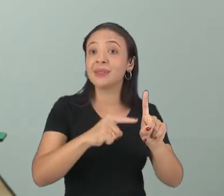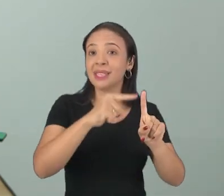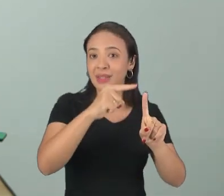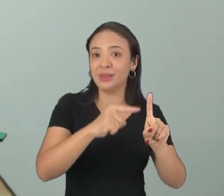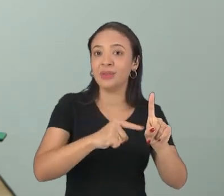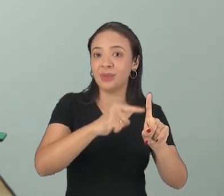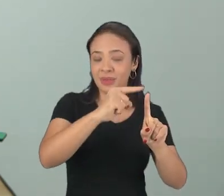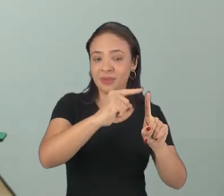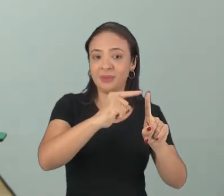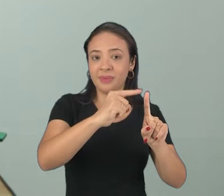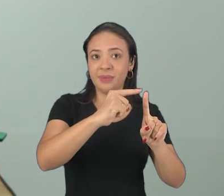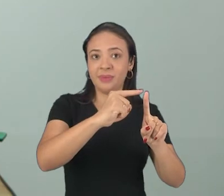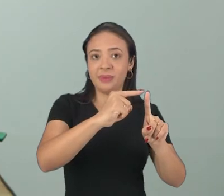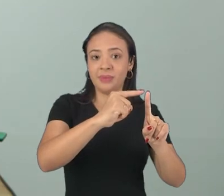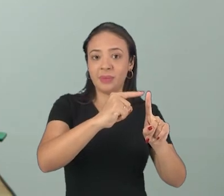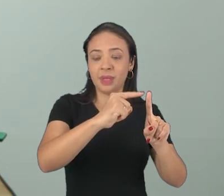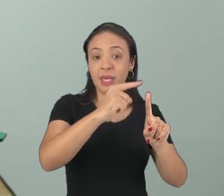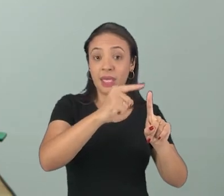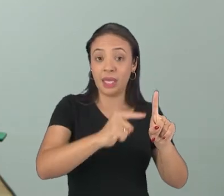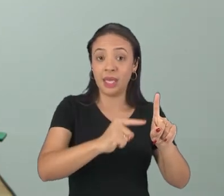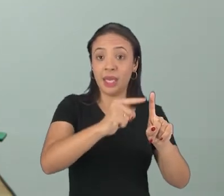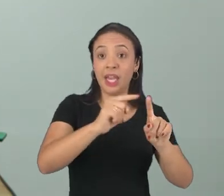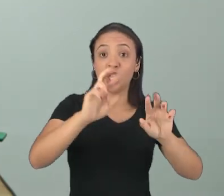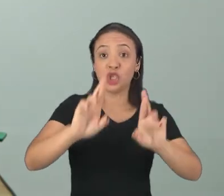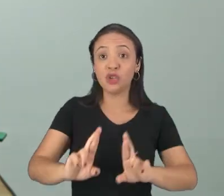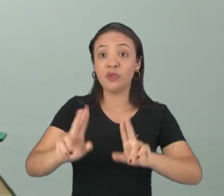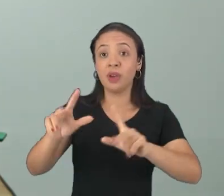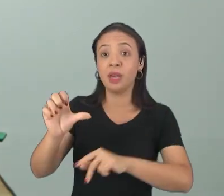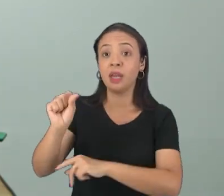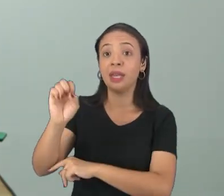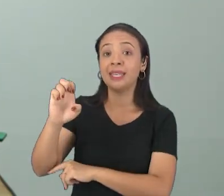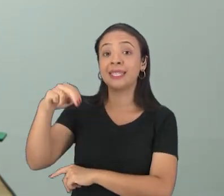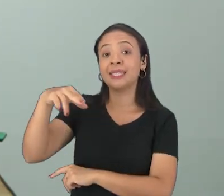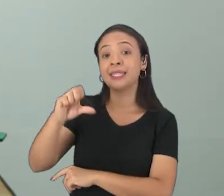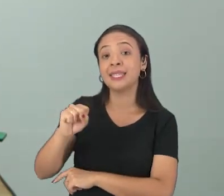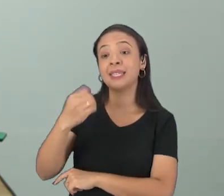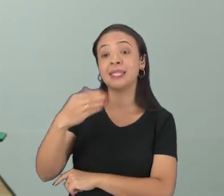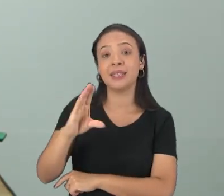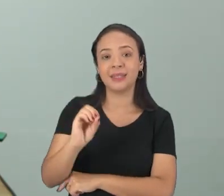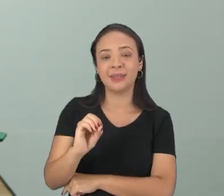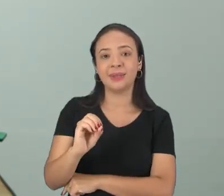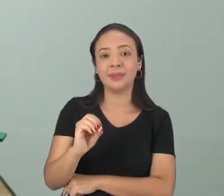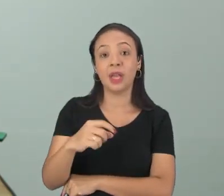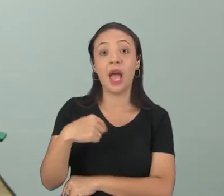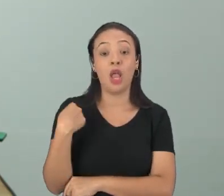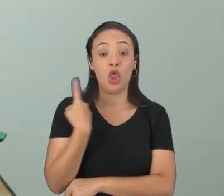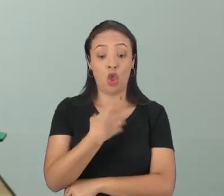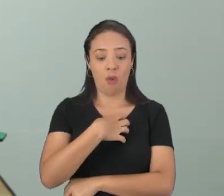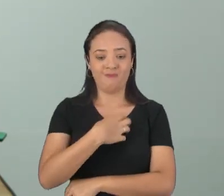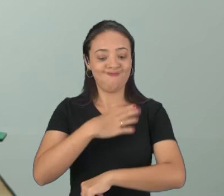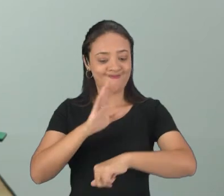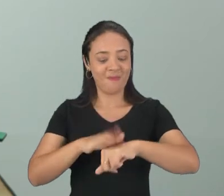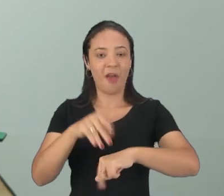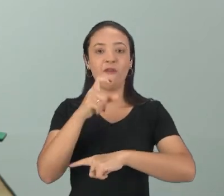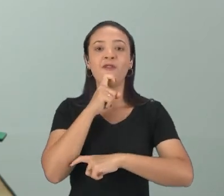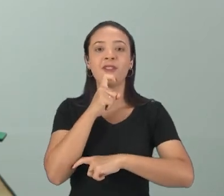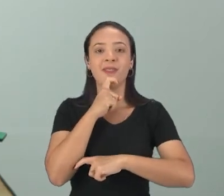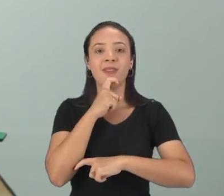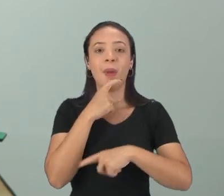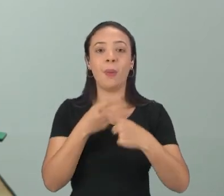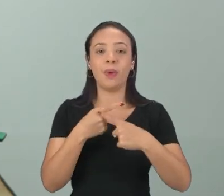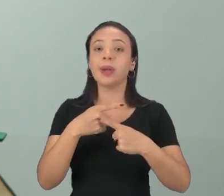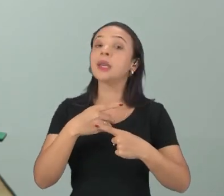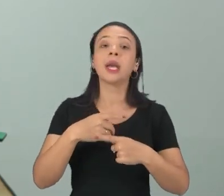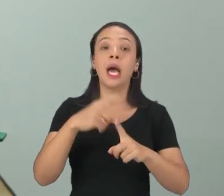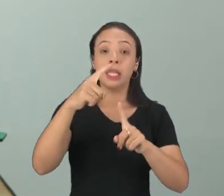né? Térmica, a sensação térmica é menor, ou seja, está com mais frio, a gente sente mais frio, a nossa